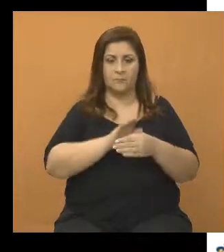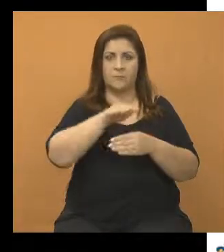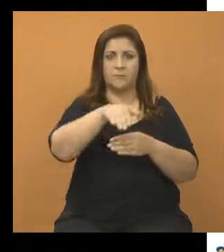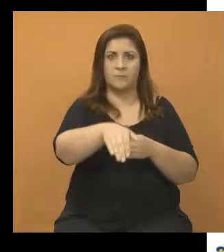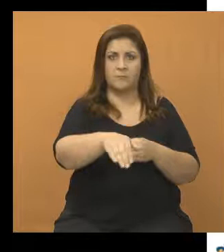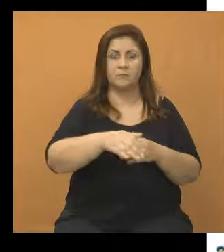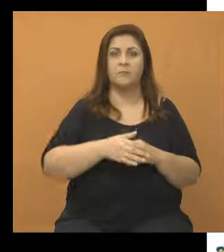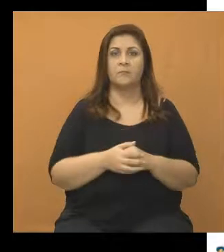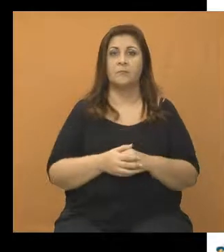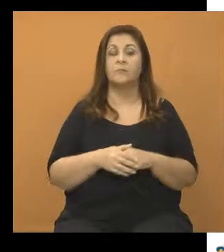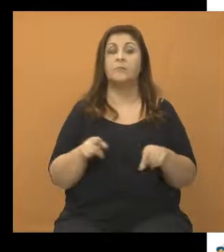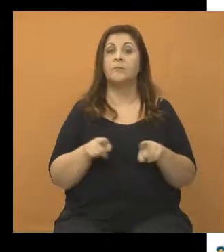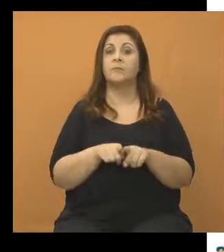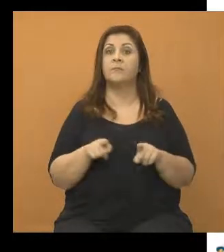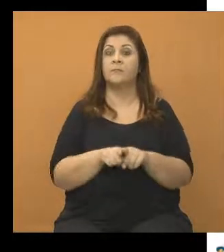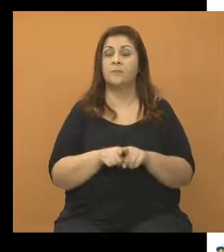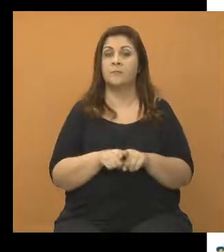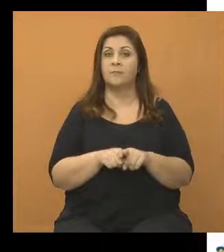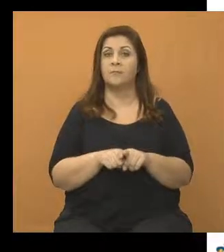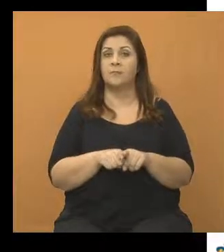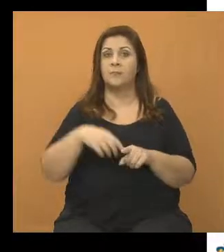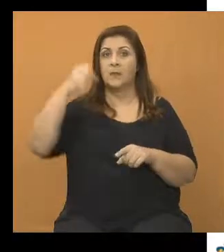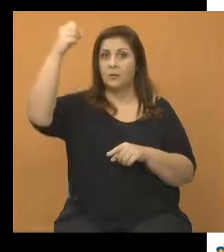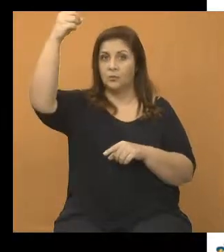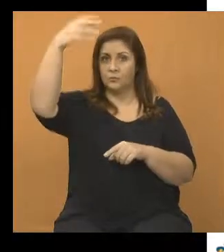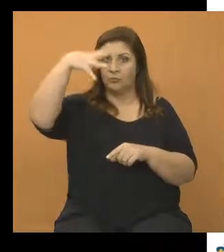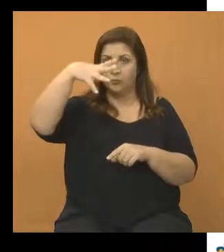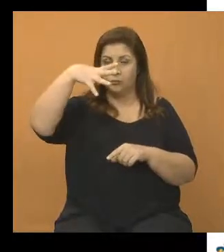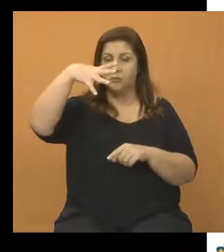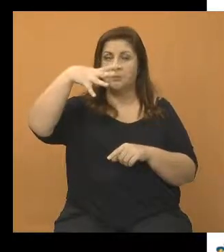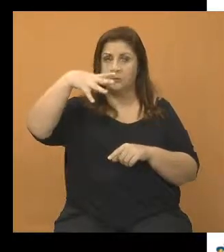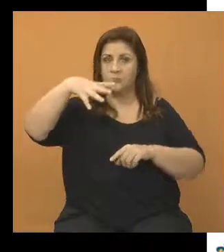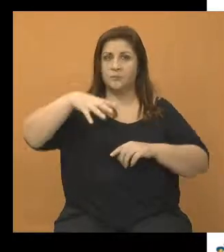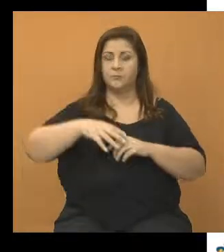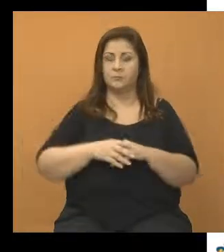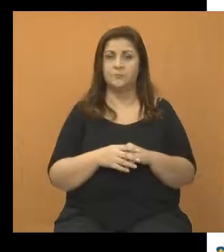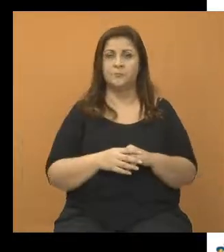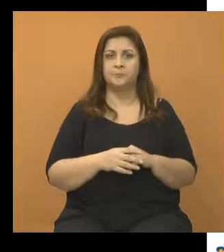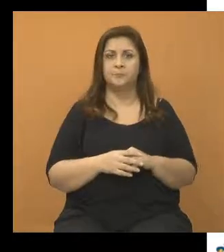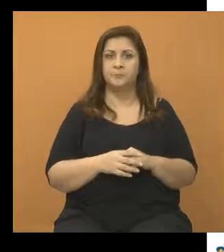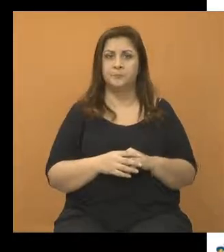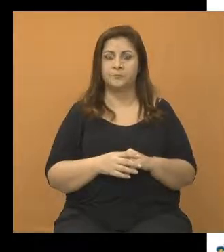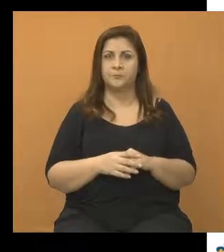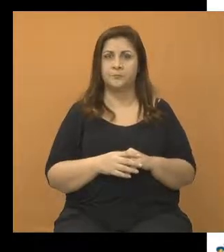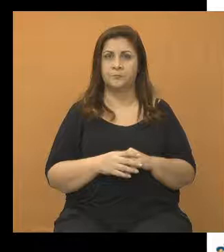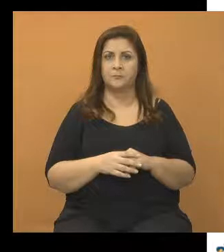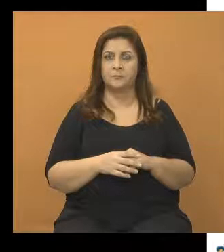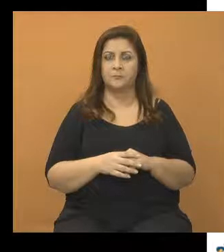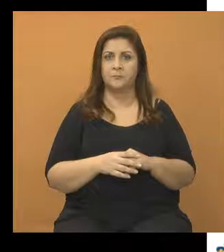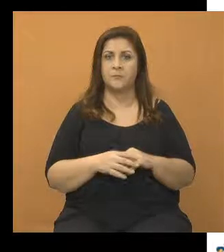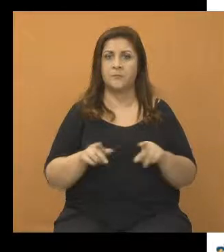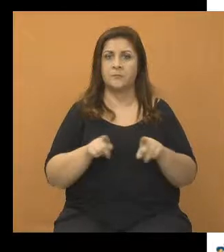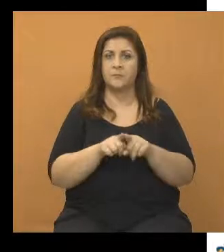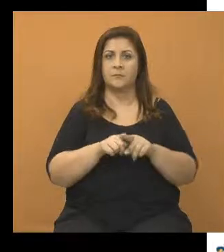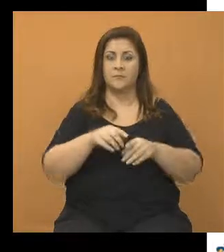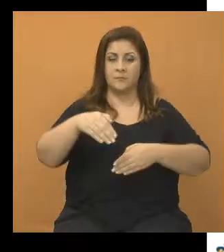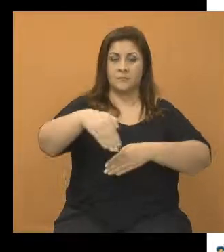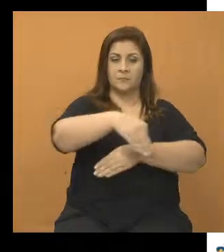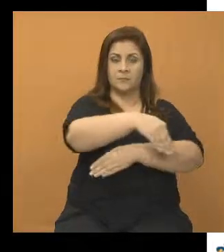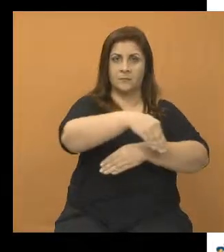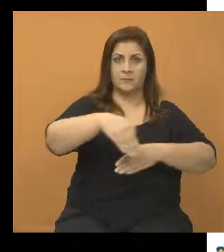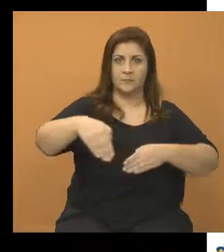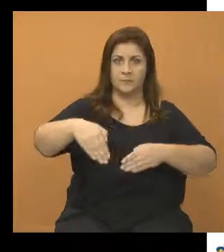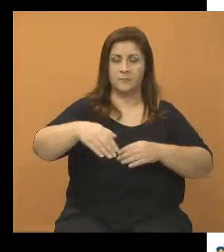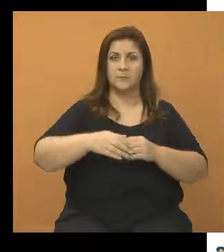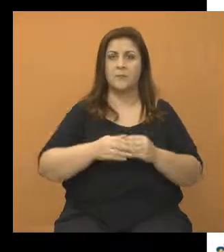Também iluminação, a expansão da iluminação pública, o eixo Major Acácio da Avilino. Então, a gente começa